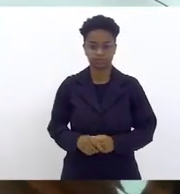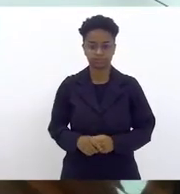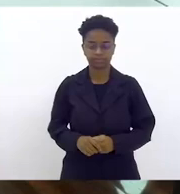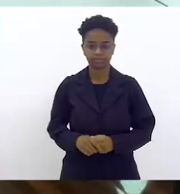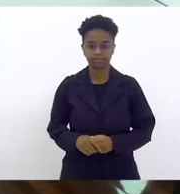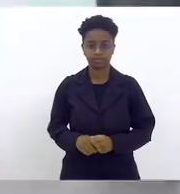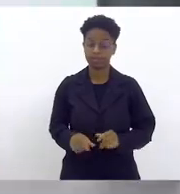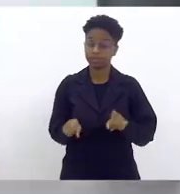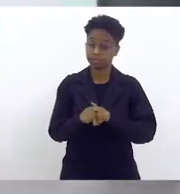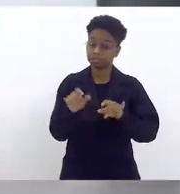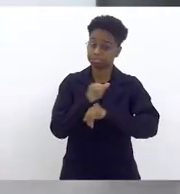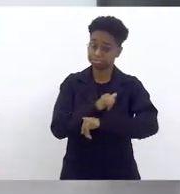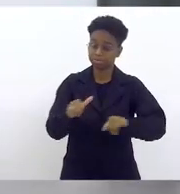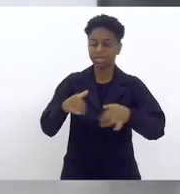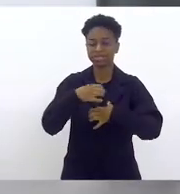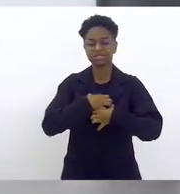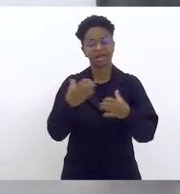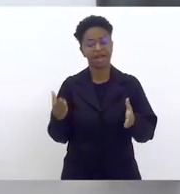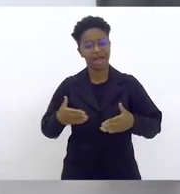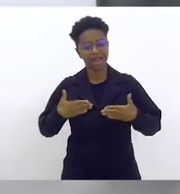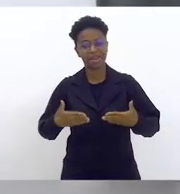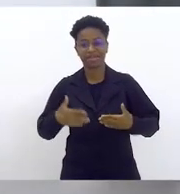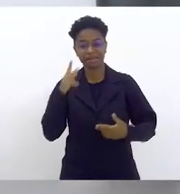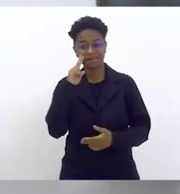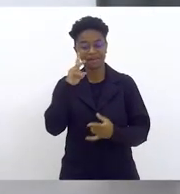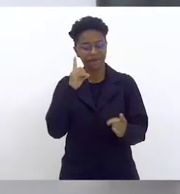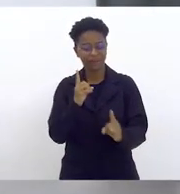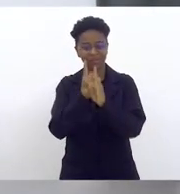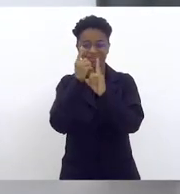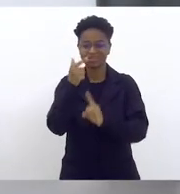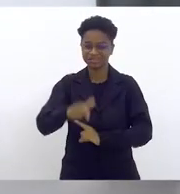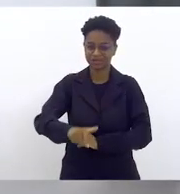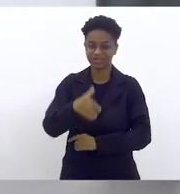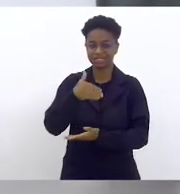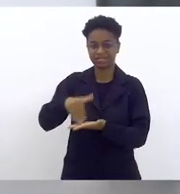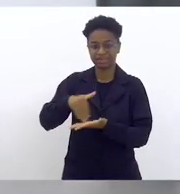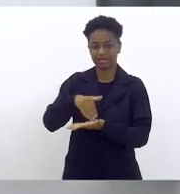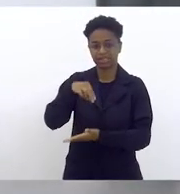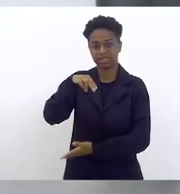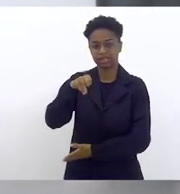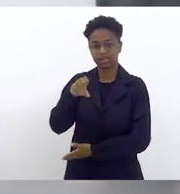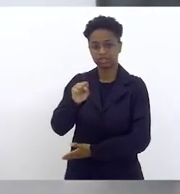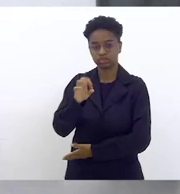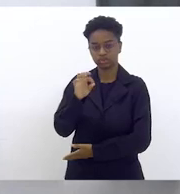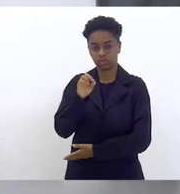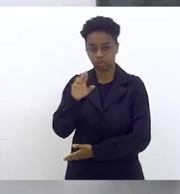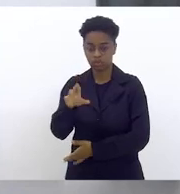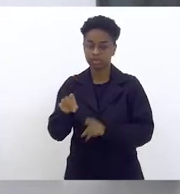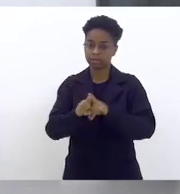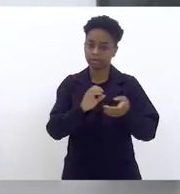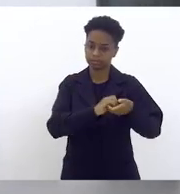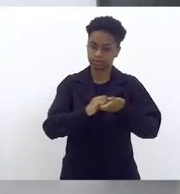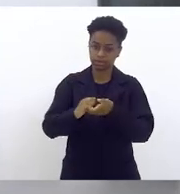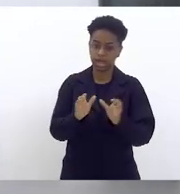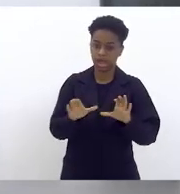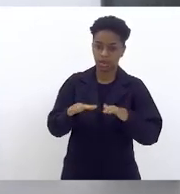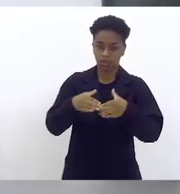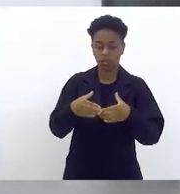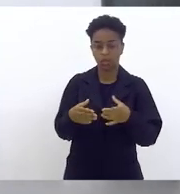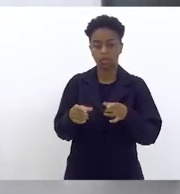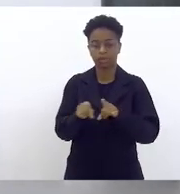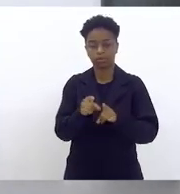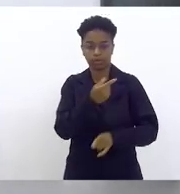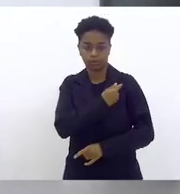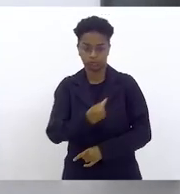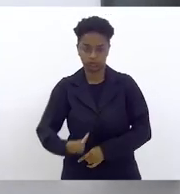da Alegria de rever aqui o secretário Nestor Rocha o nome dele saudar toda a sua equipe o governo e